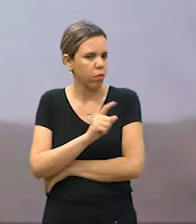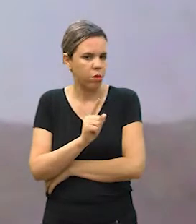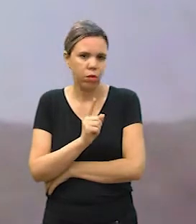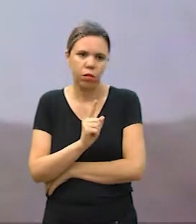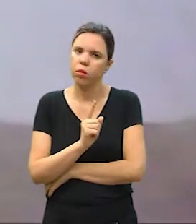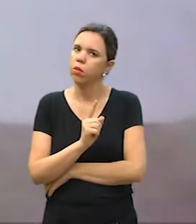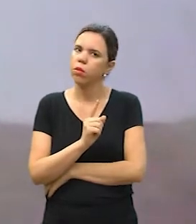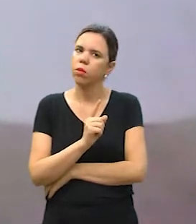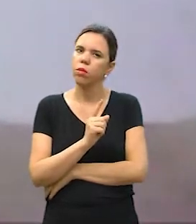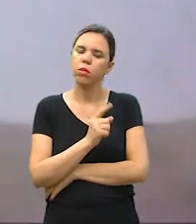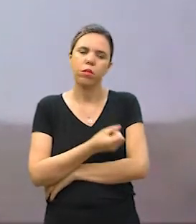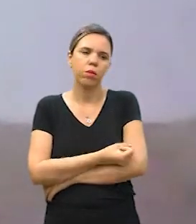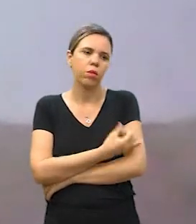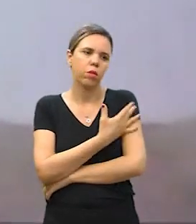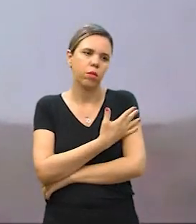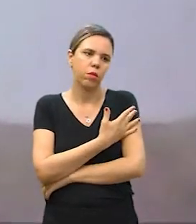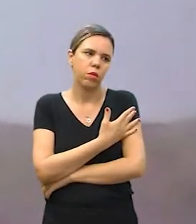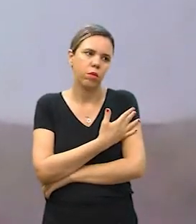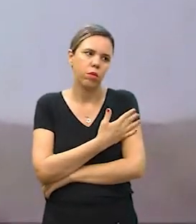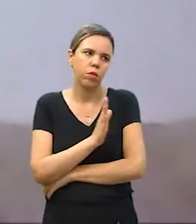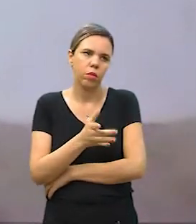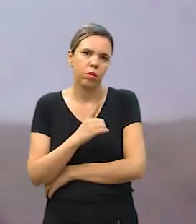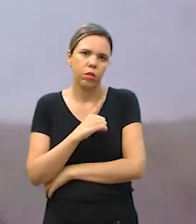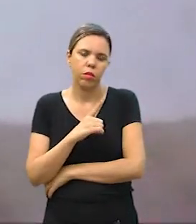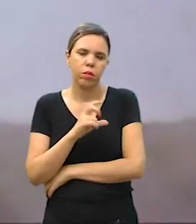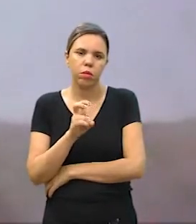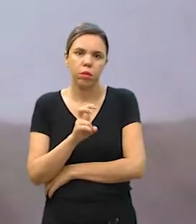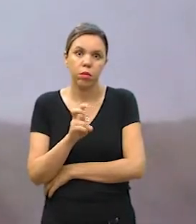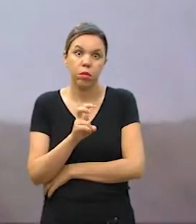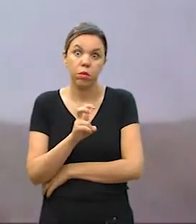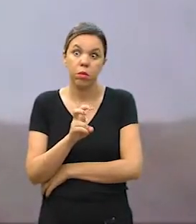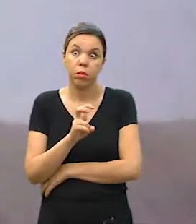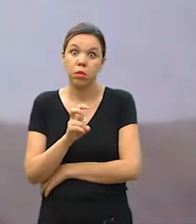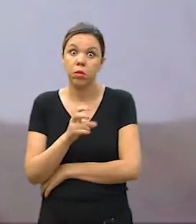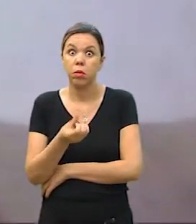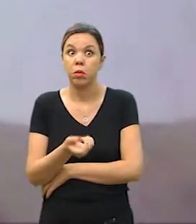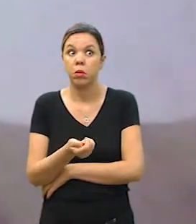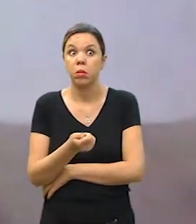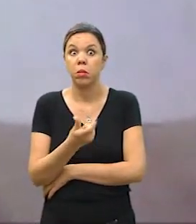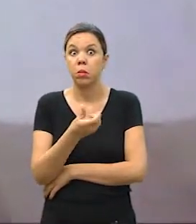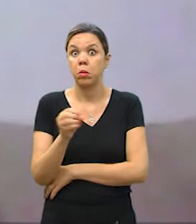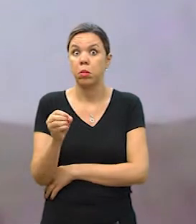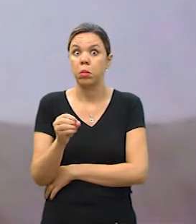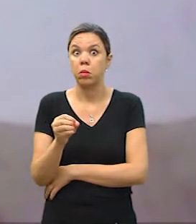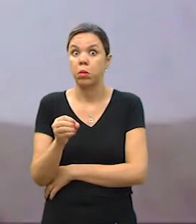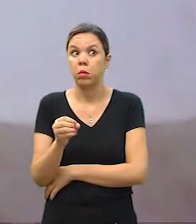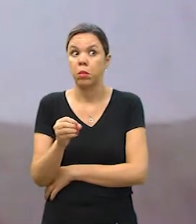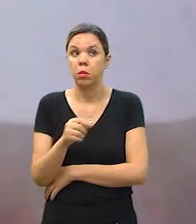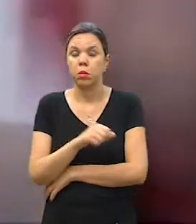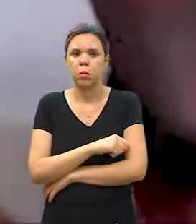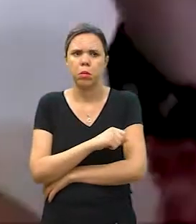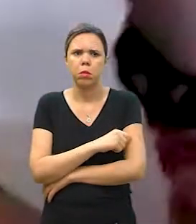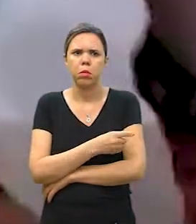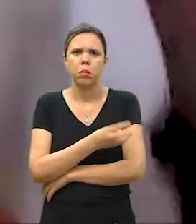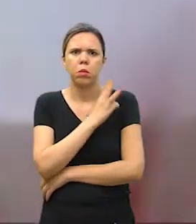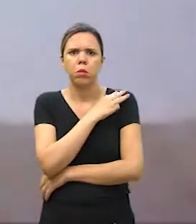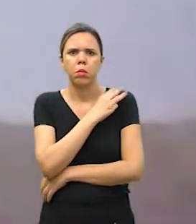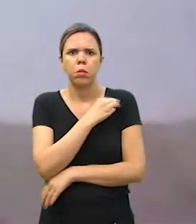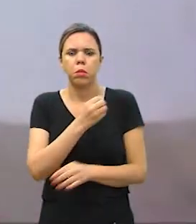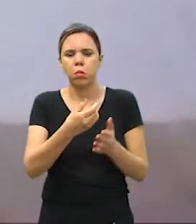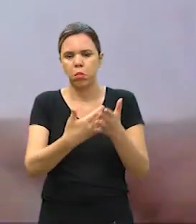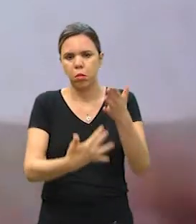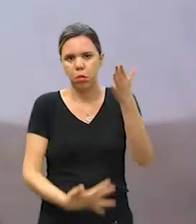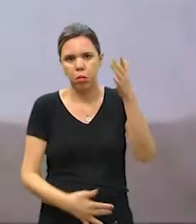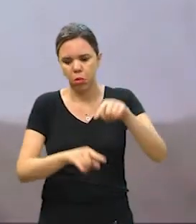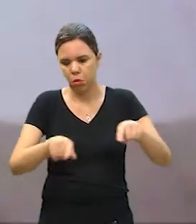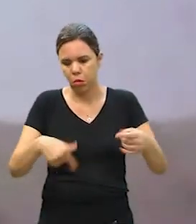35 no ensino fundamental, e eu já tive 55, quase 60 no ensino médio. Não cabe no diário,